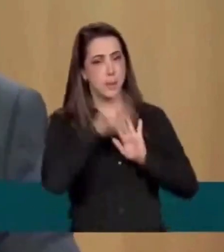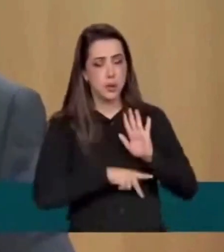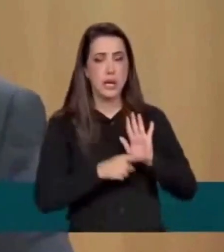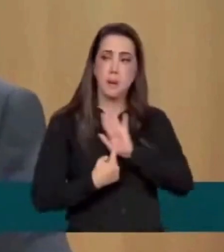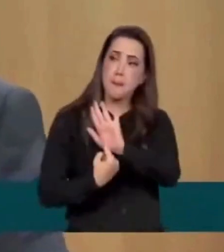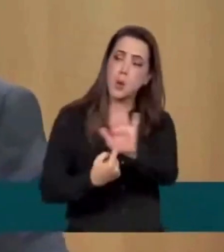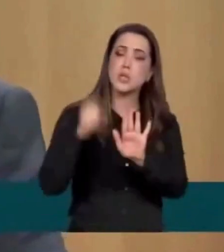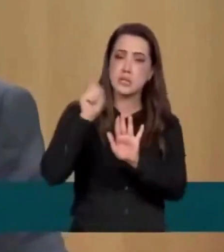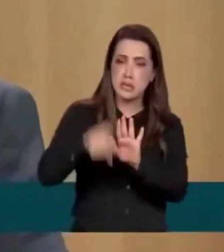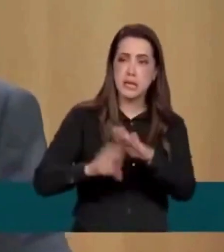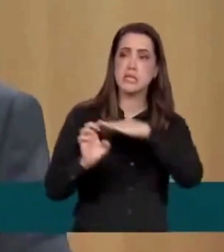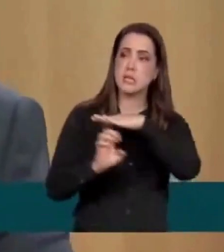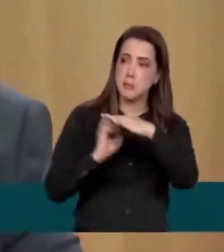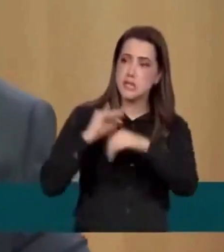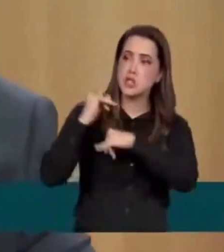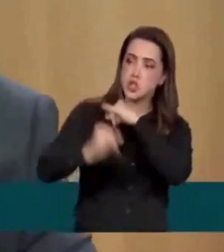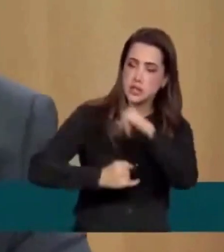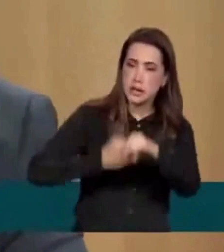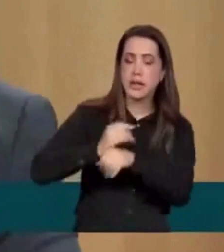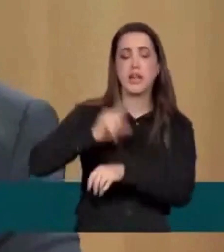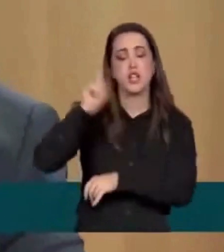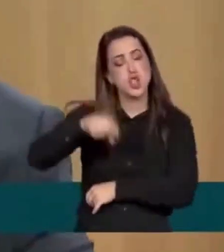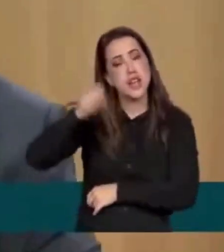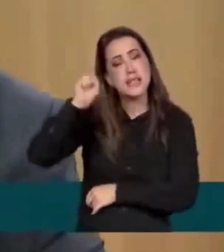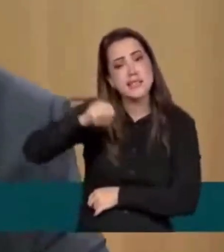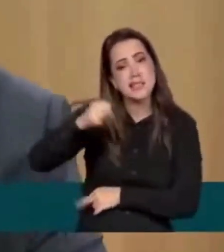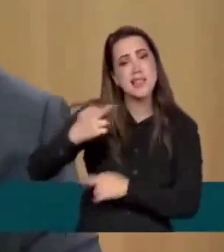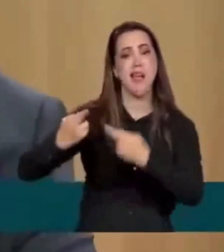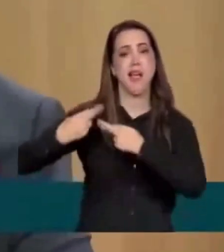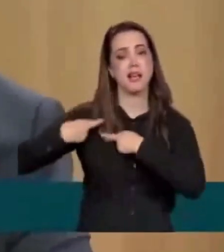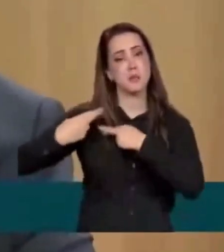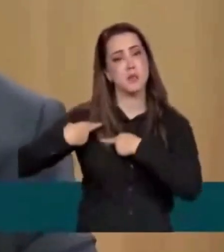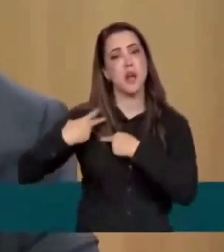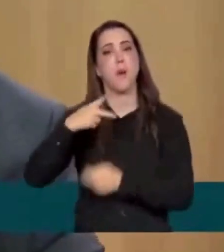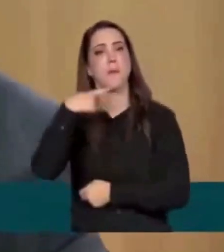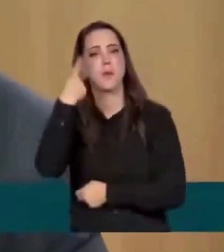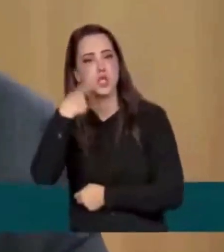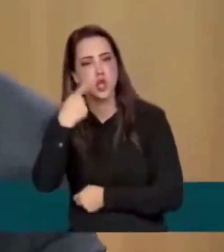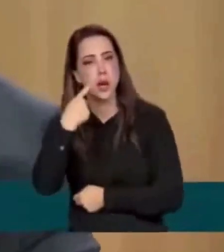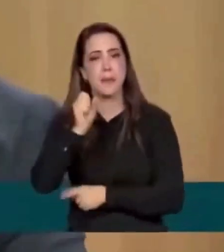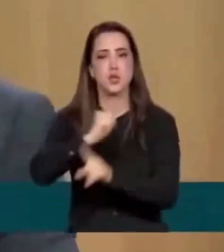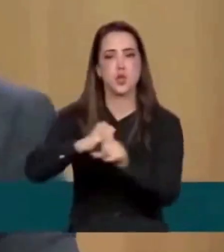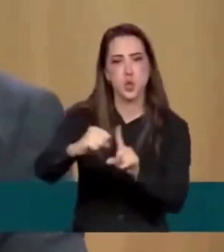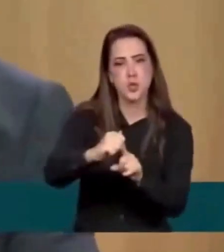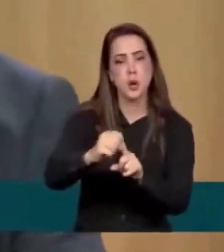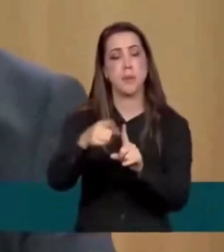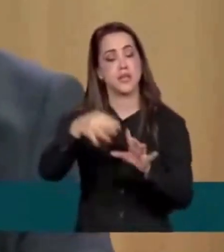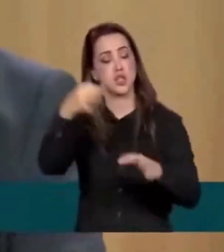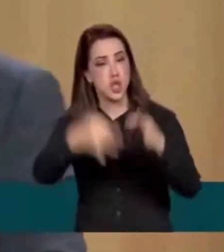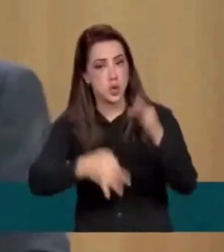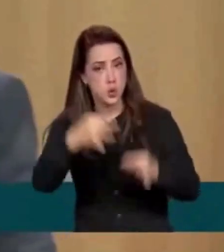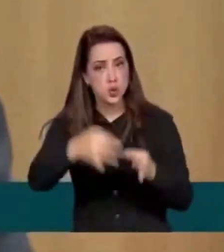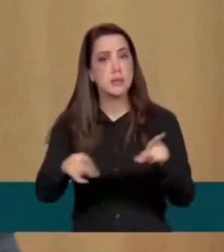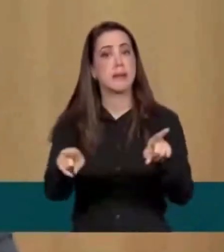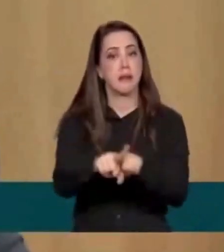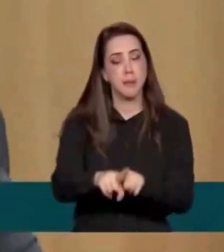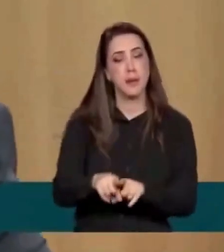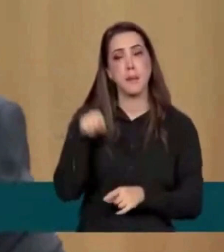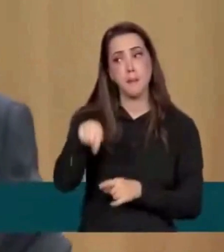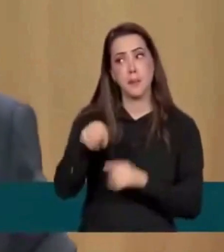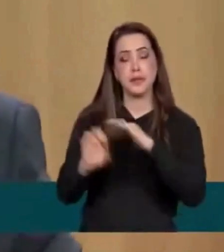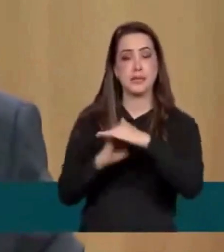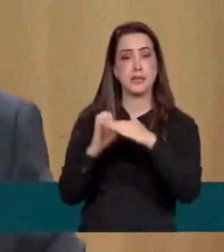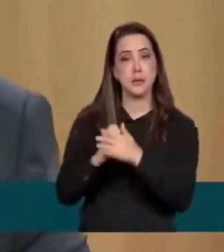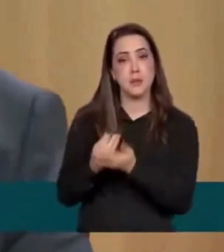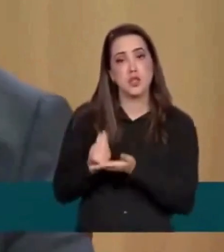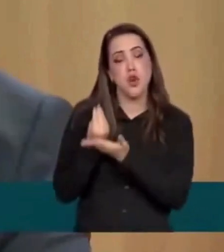são responsáveis, politicamente, socialmente e juridicamente. Porque essas empresas são prestadoras